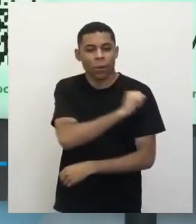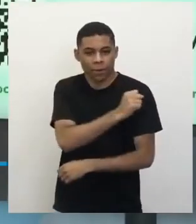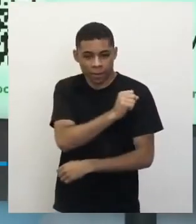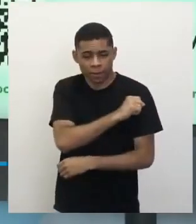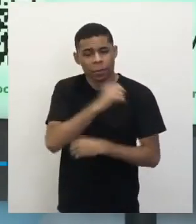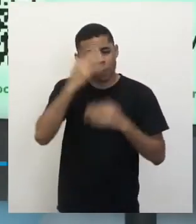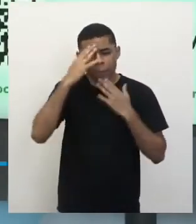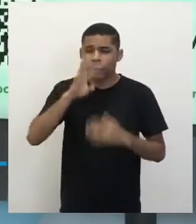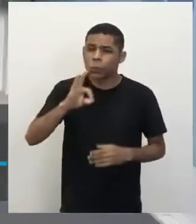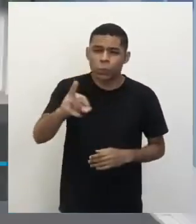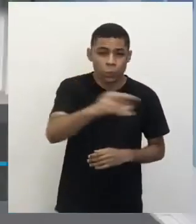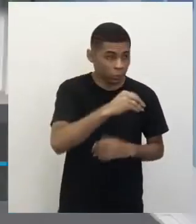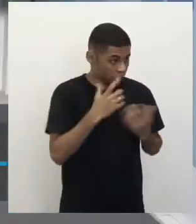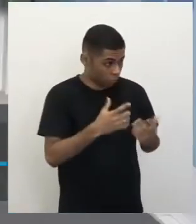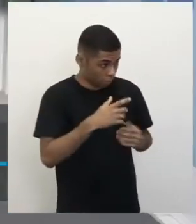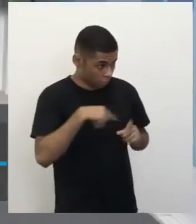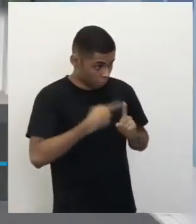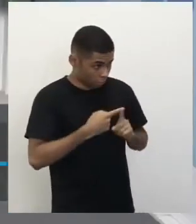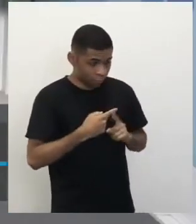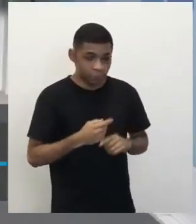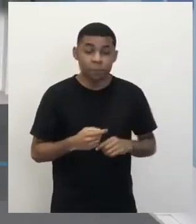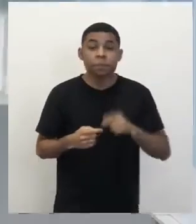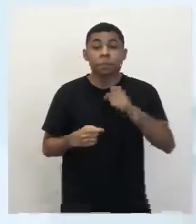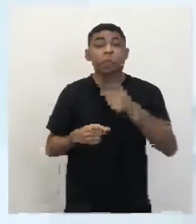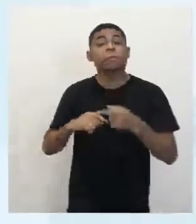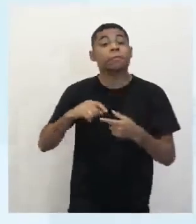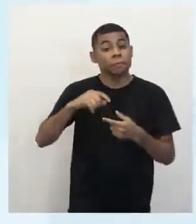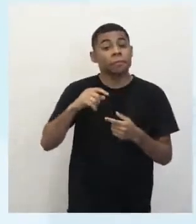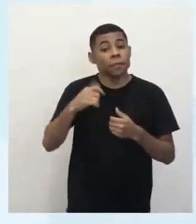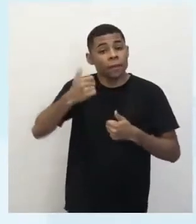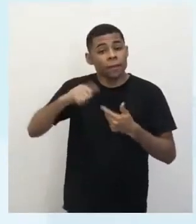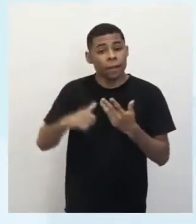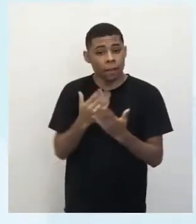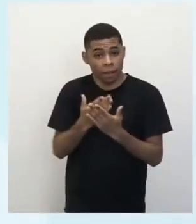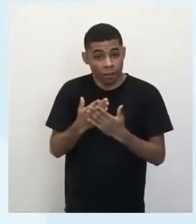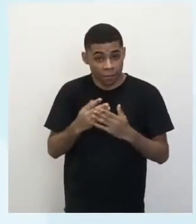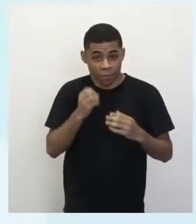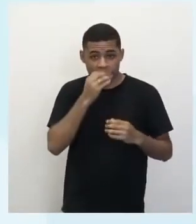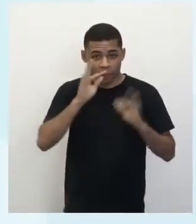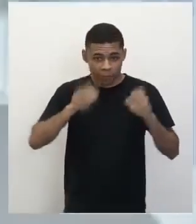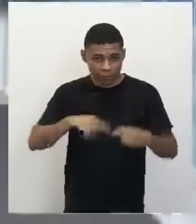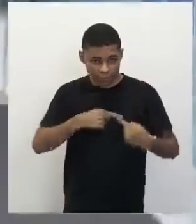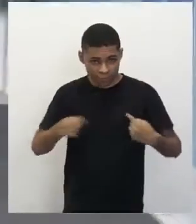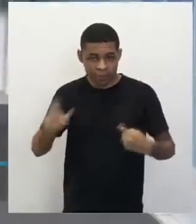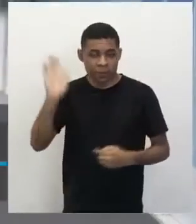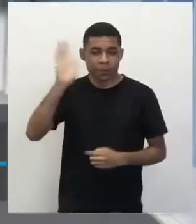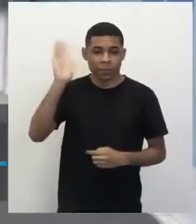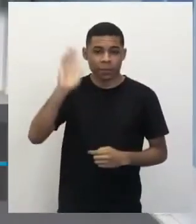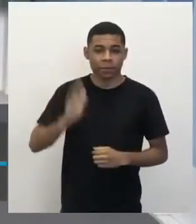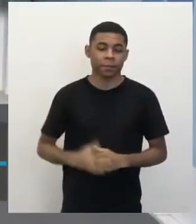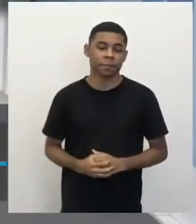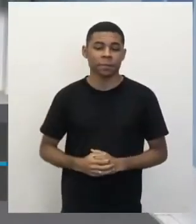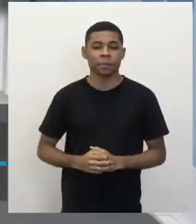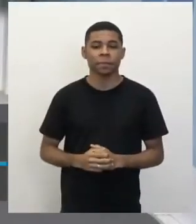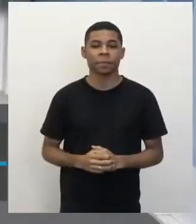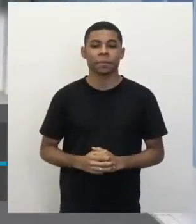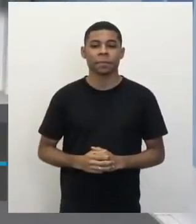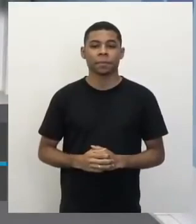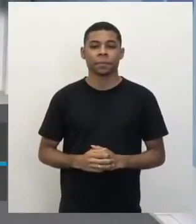Obrigada a todos. Quer falar alguma coisa, Elaine? Avaliem a nossa aula. Ótimo final de semana e tchau, tchau. Tchau, tchau, oitavo ano.